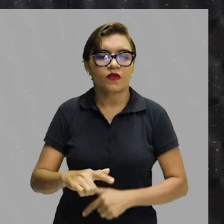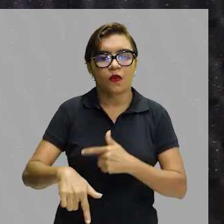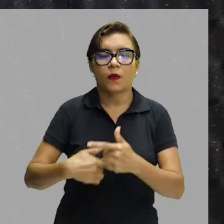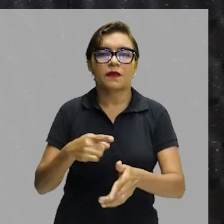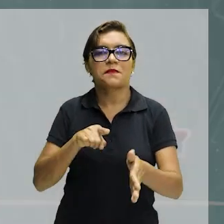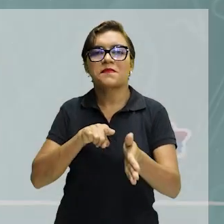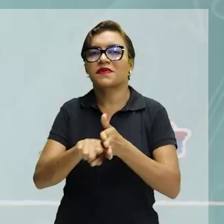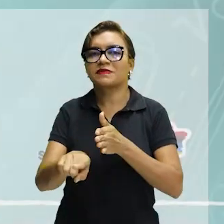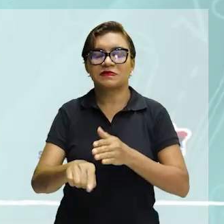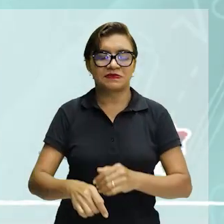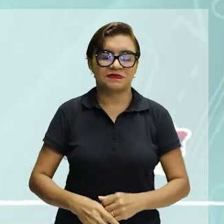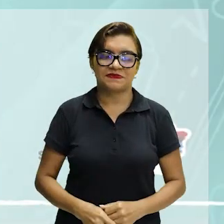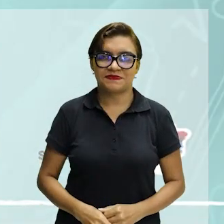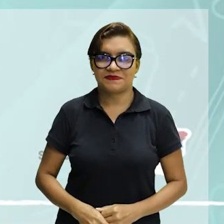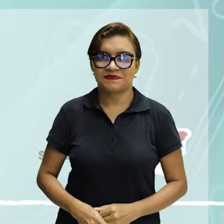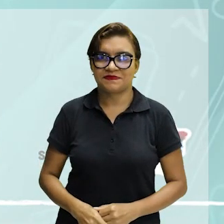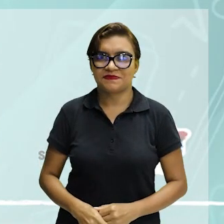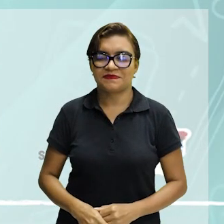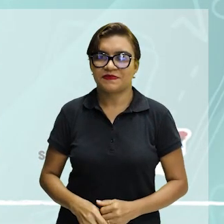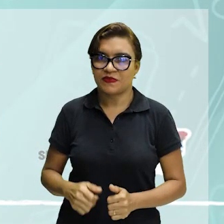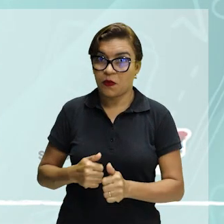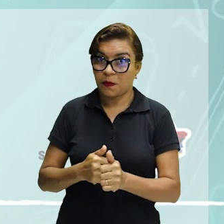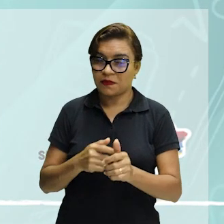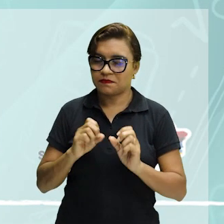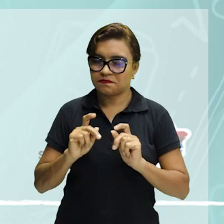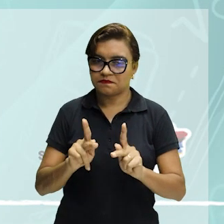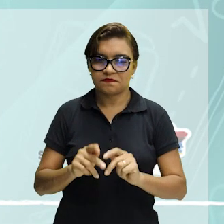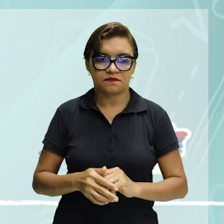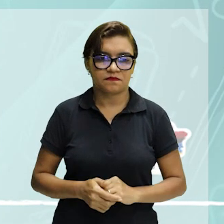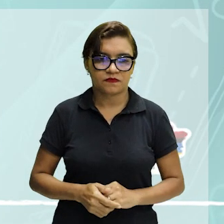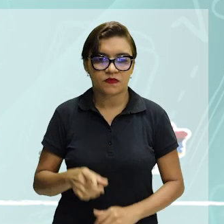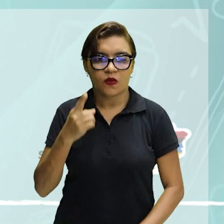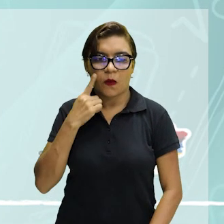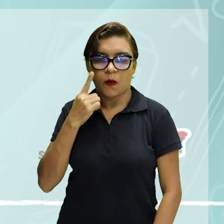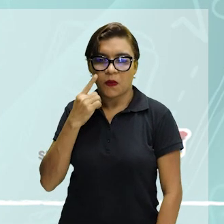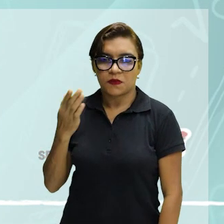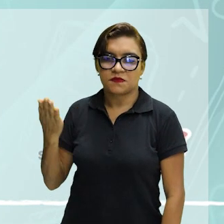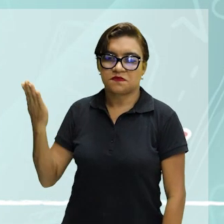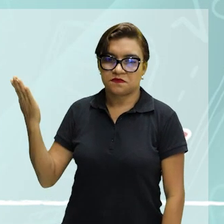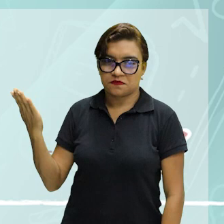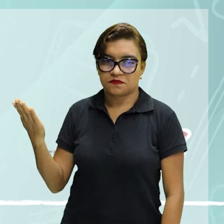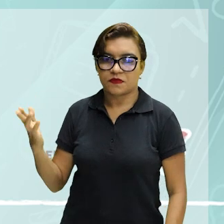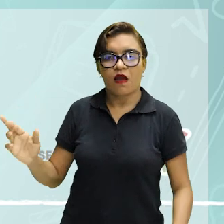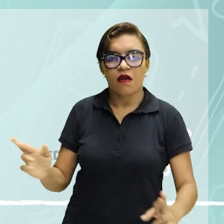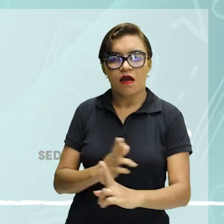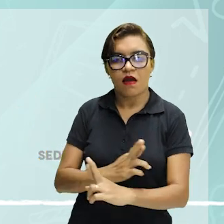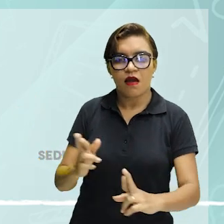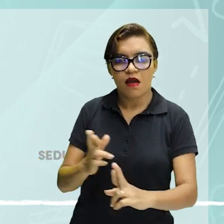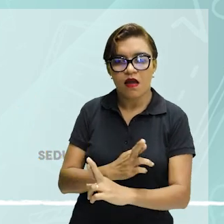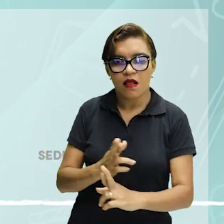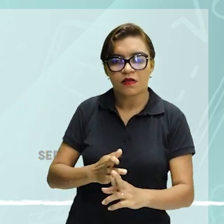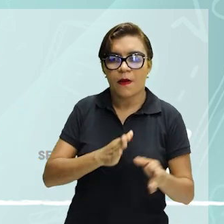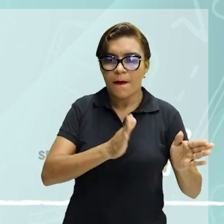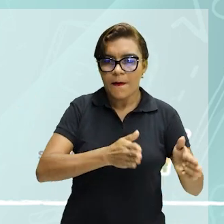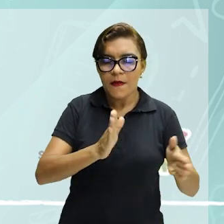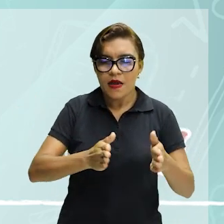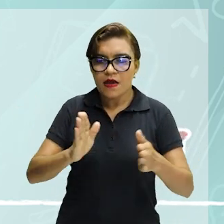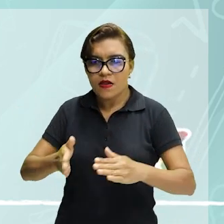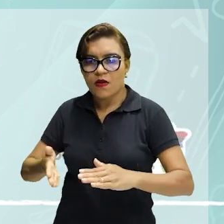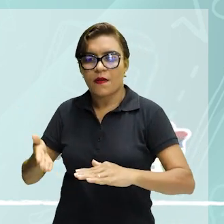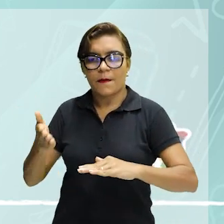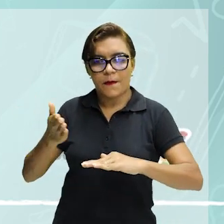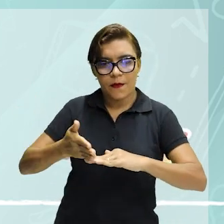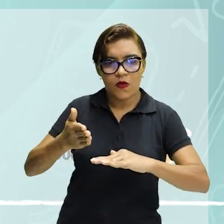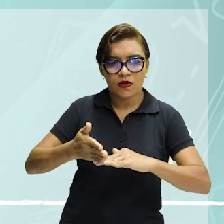aqui. Ó, acompanhe. Com relação à classificação periódica moderna dos elementos,